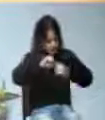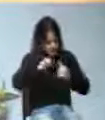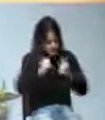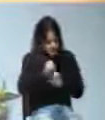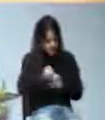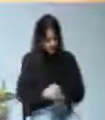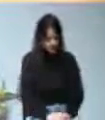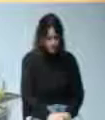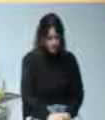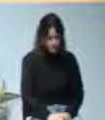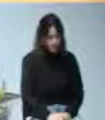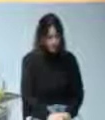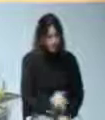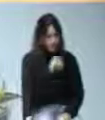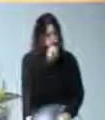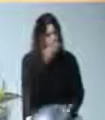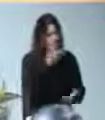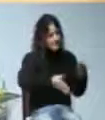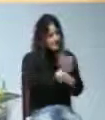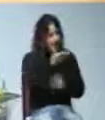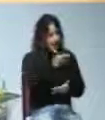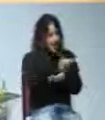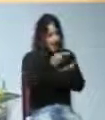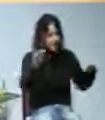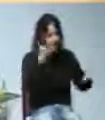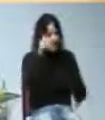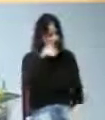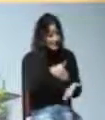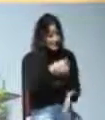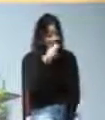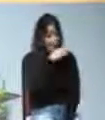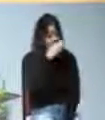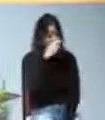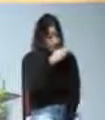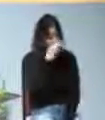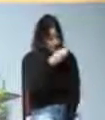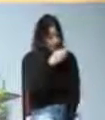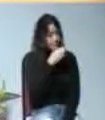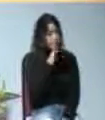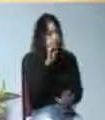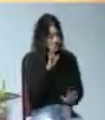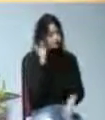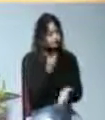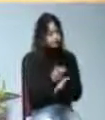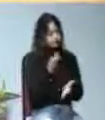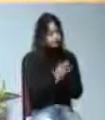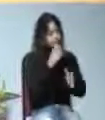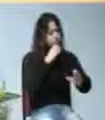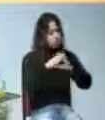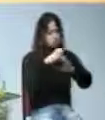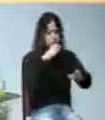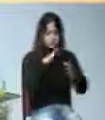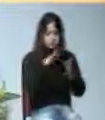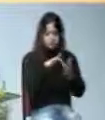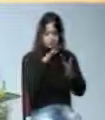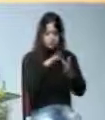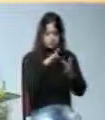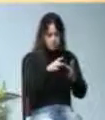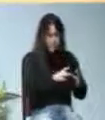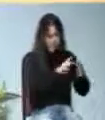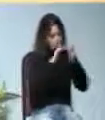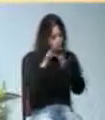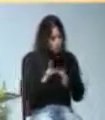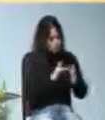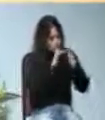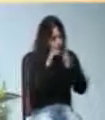justiça. Boa viagem. Até breve. Nós nos mantenhamos em comunicação para